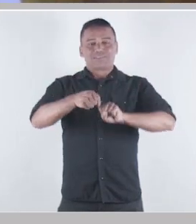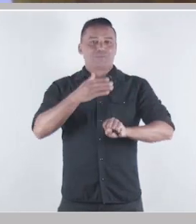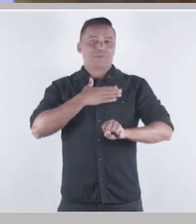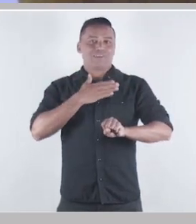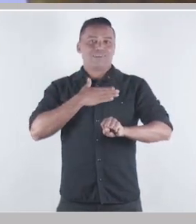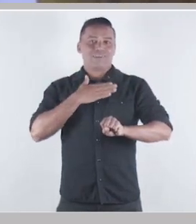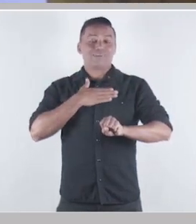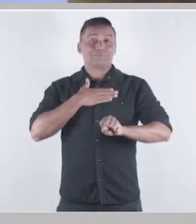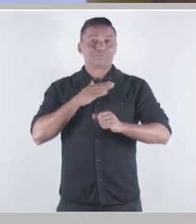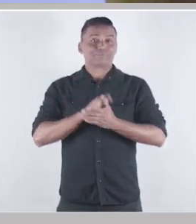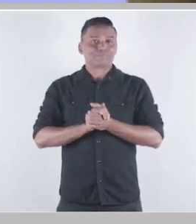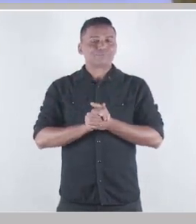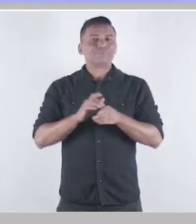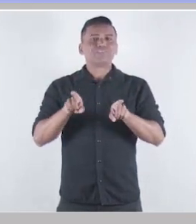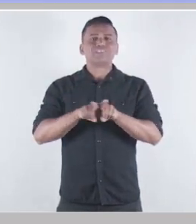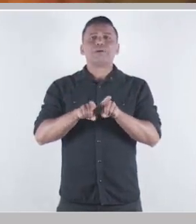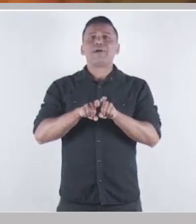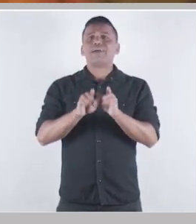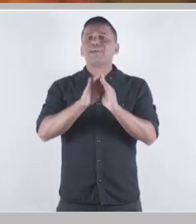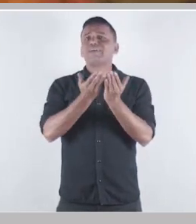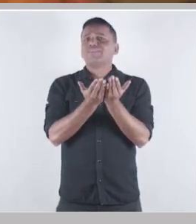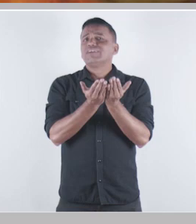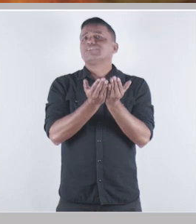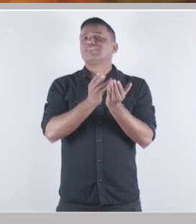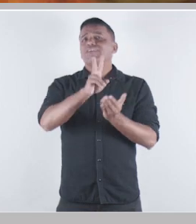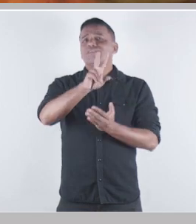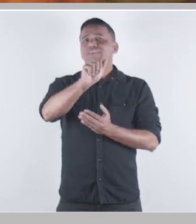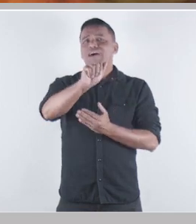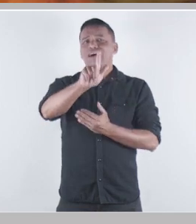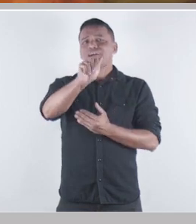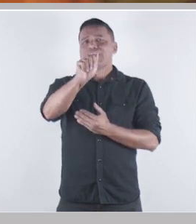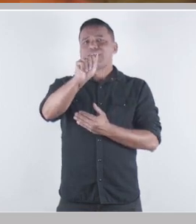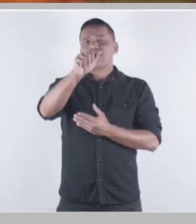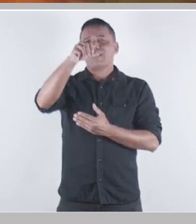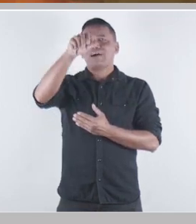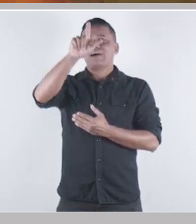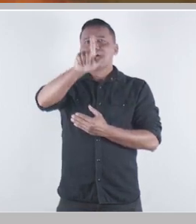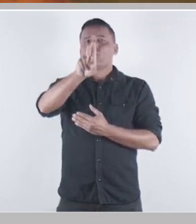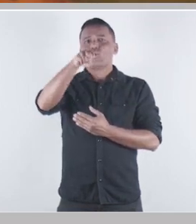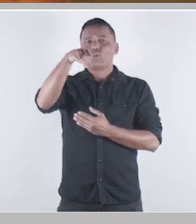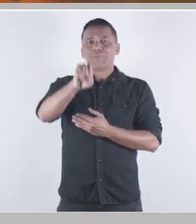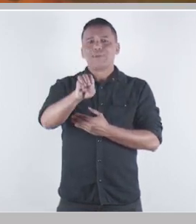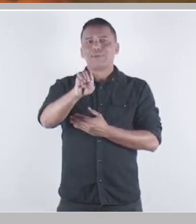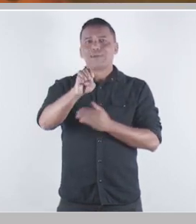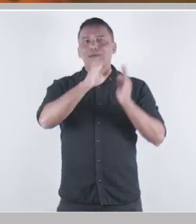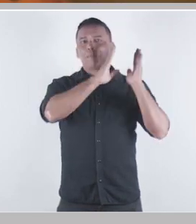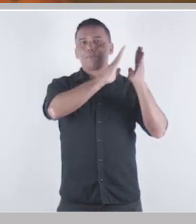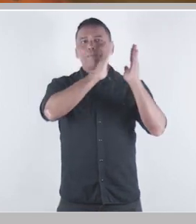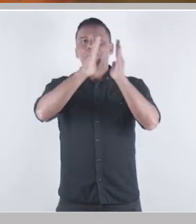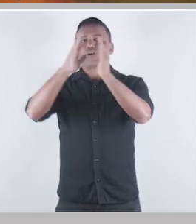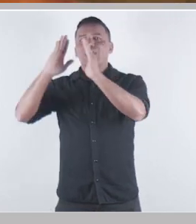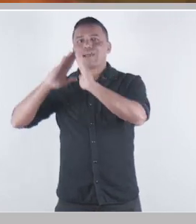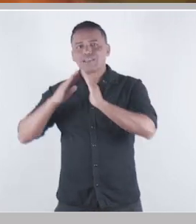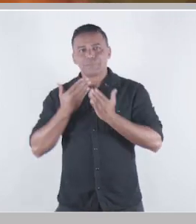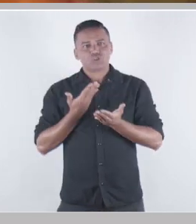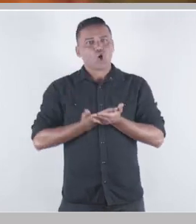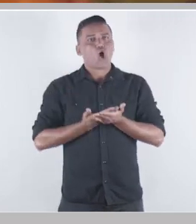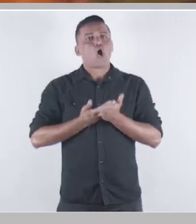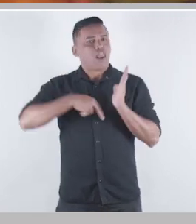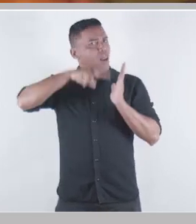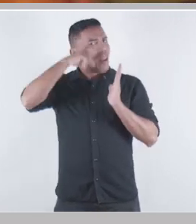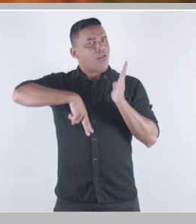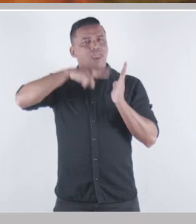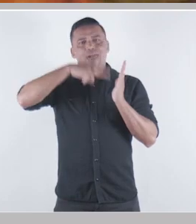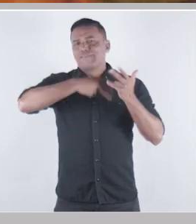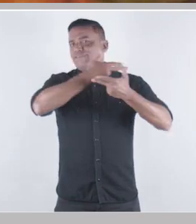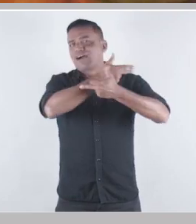A coleção Vagalume também fez parte, né, na biblioteca da escola, assim, da minha trajetória. Eu cheguei a ler